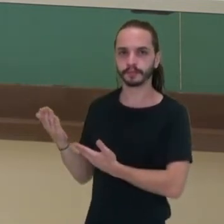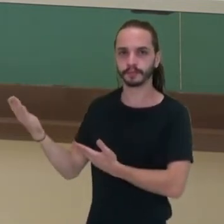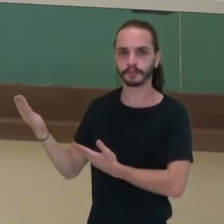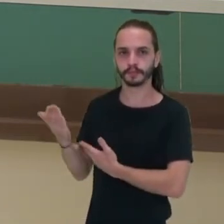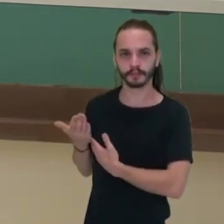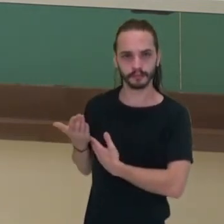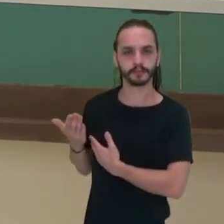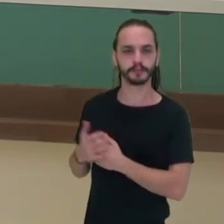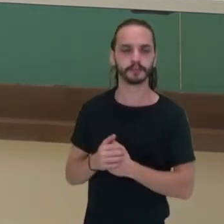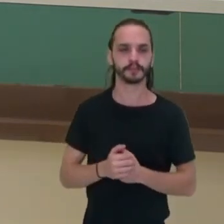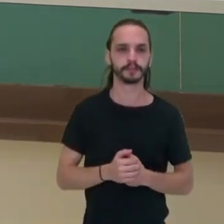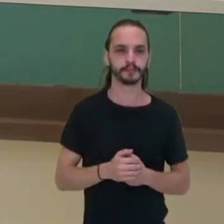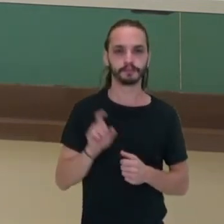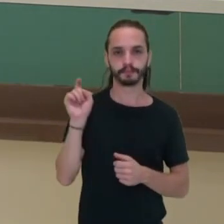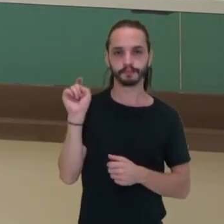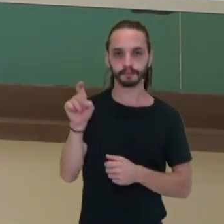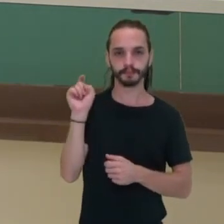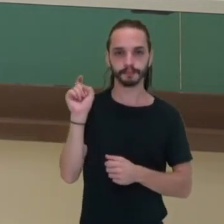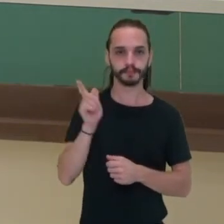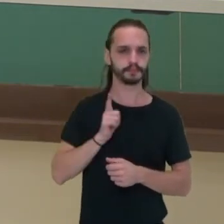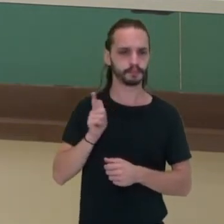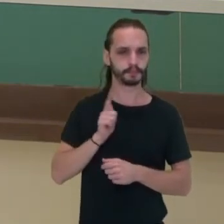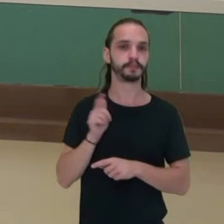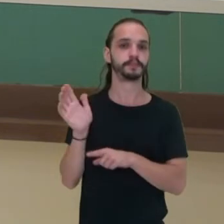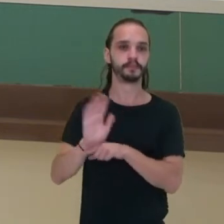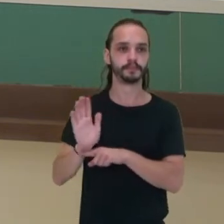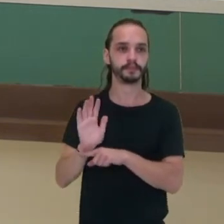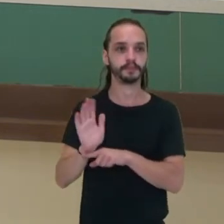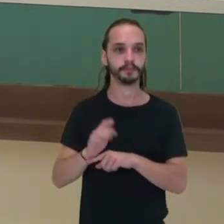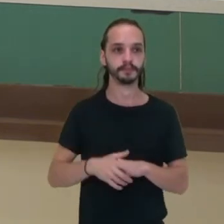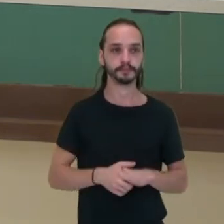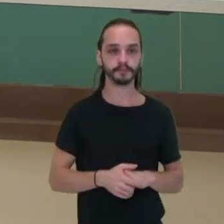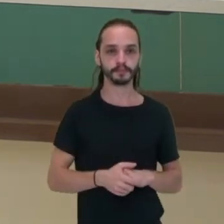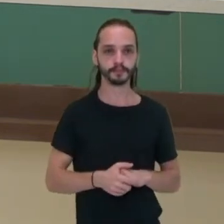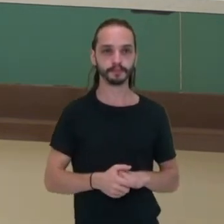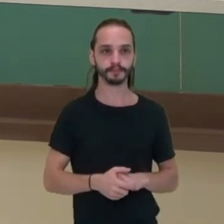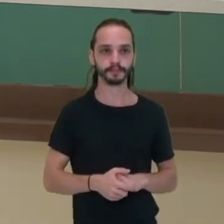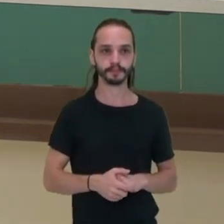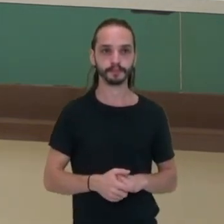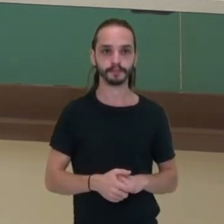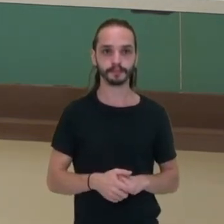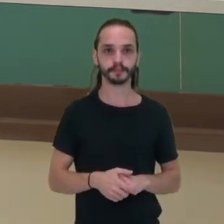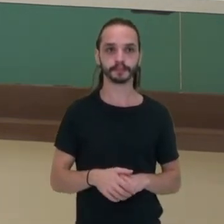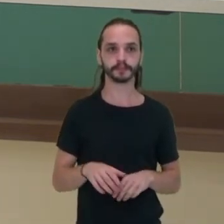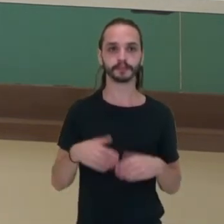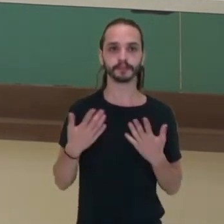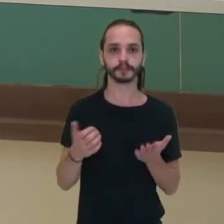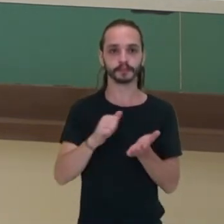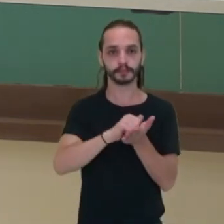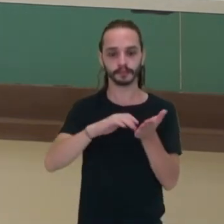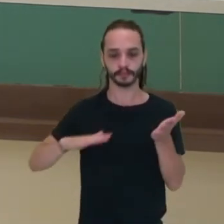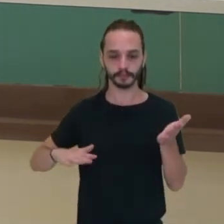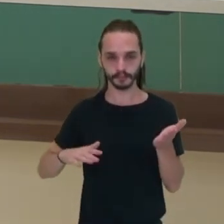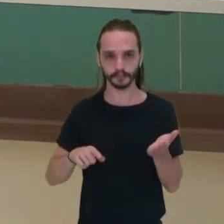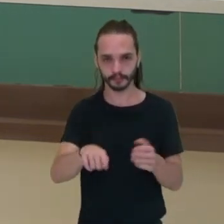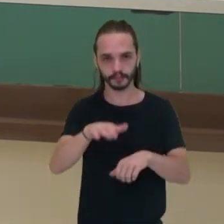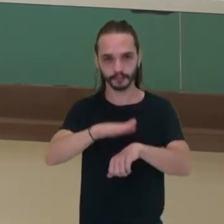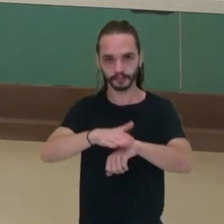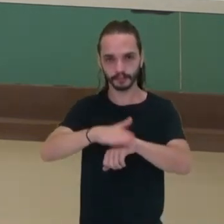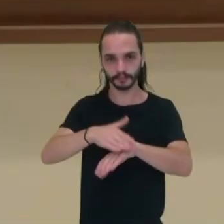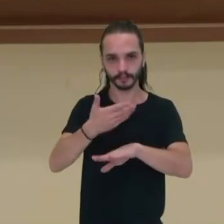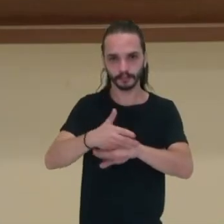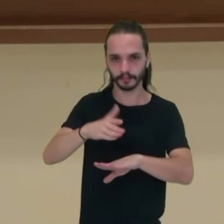videozinhos. Né? Só clicar que você teria ali o acesso a eles. Tá? E uma atividade de mão na massa que eu acho que também é